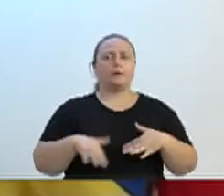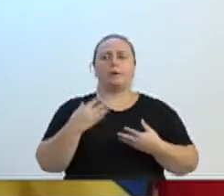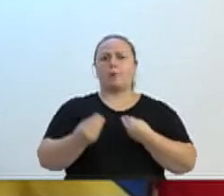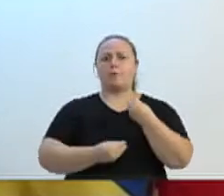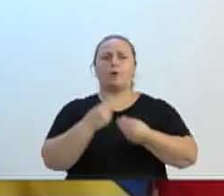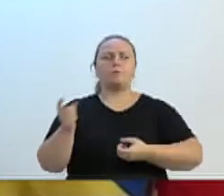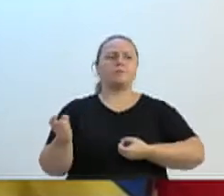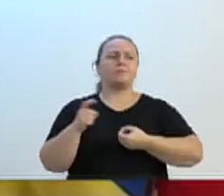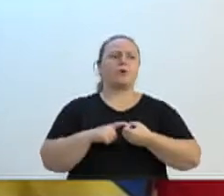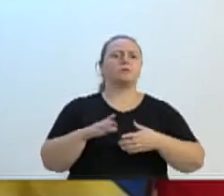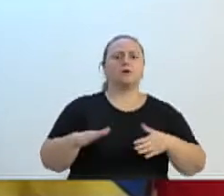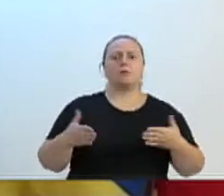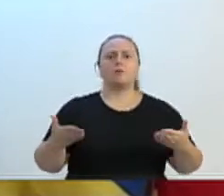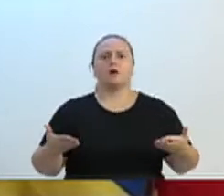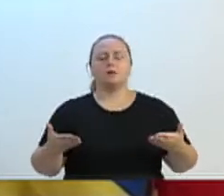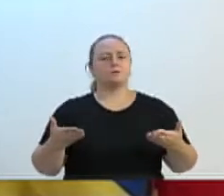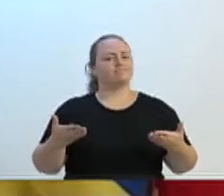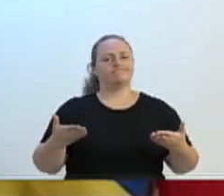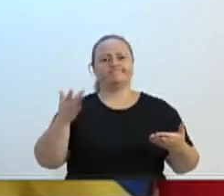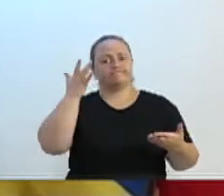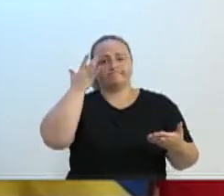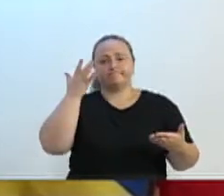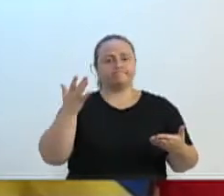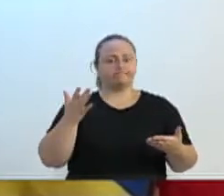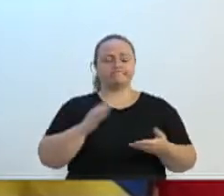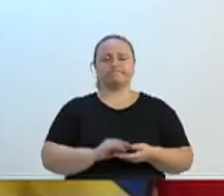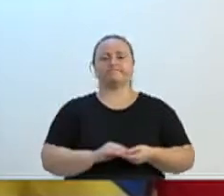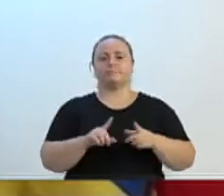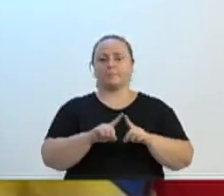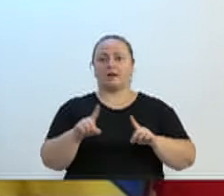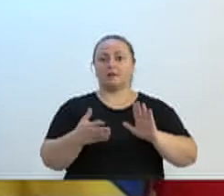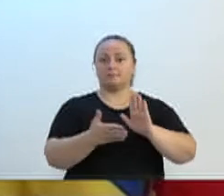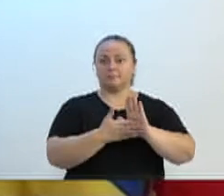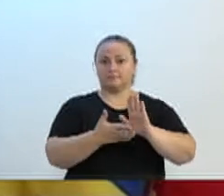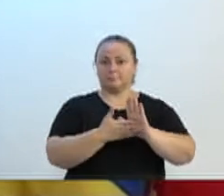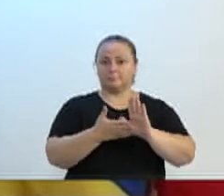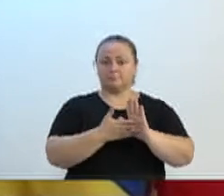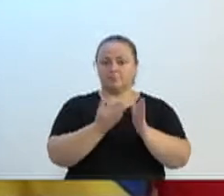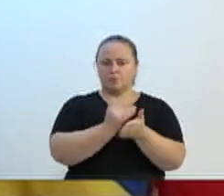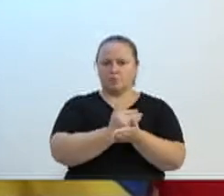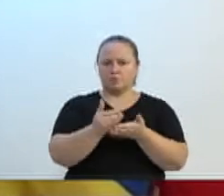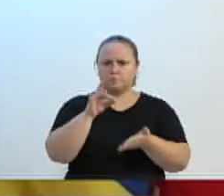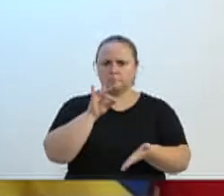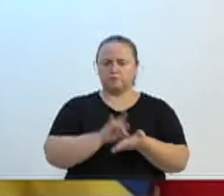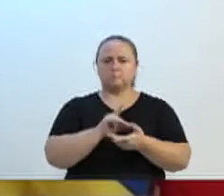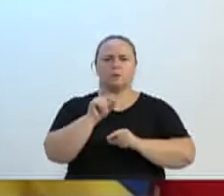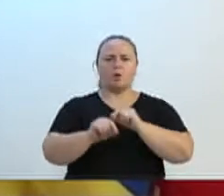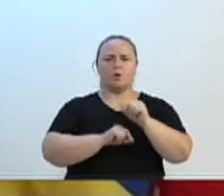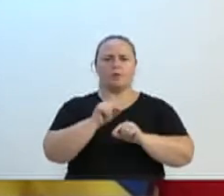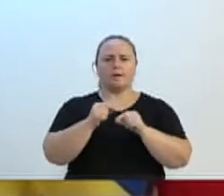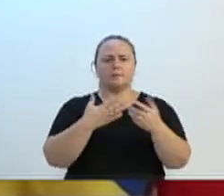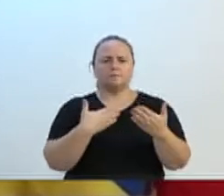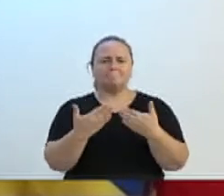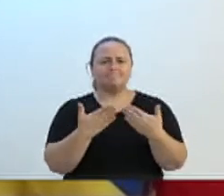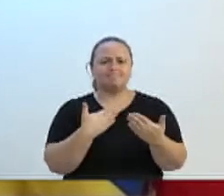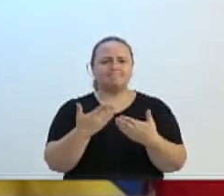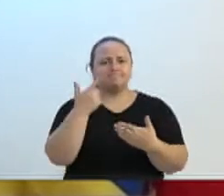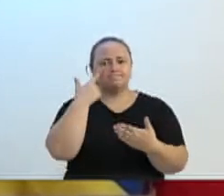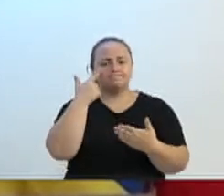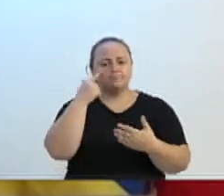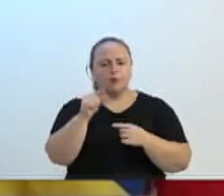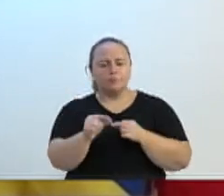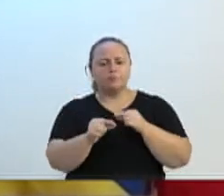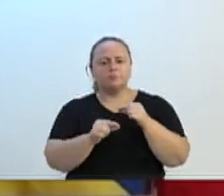retorno. Nossa proposta é que iniciemos uma conversa para um possível retorno